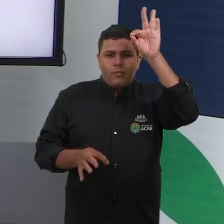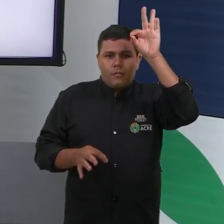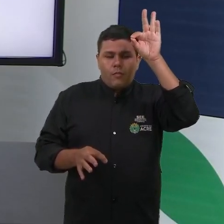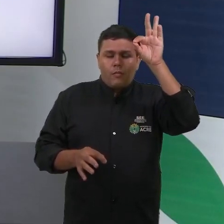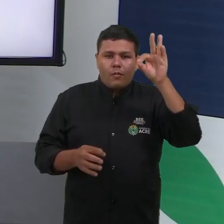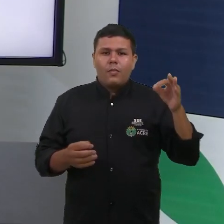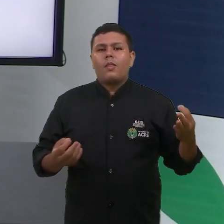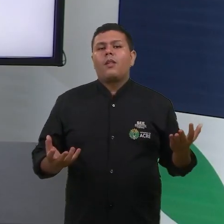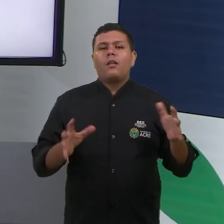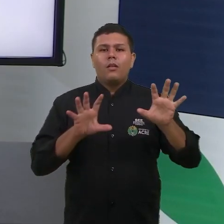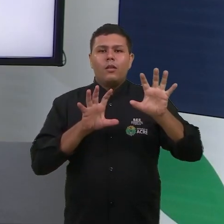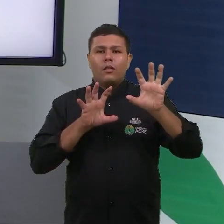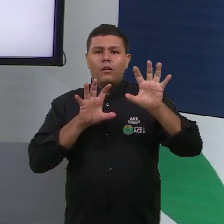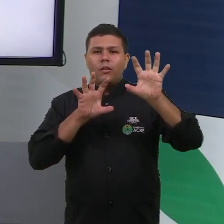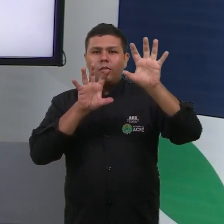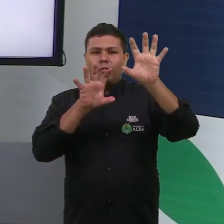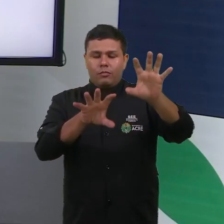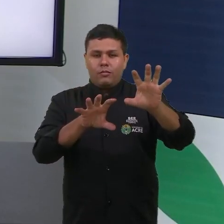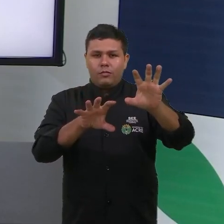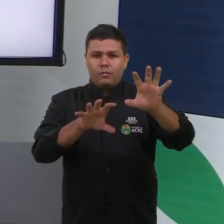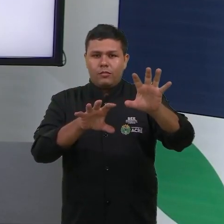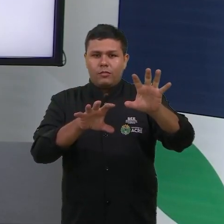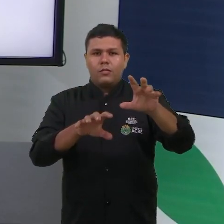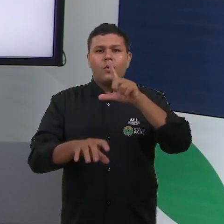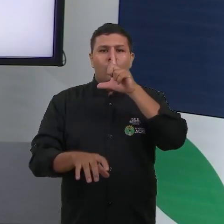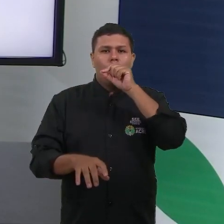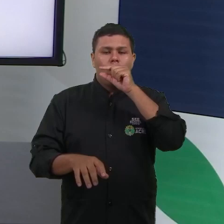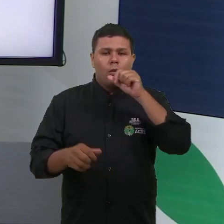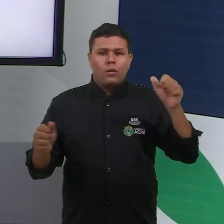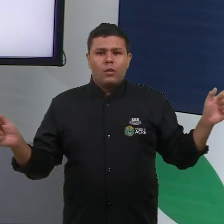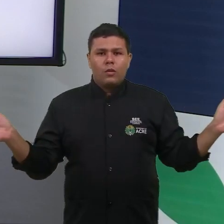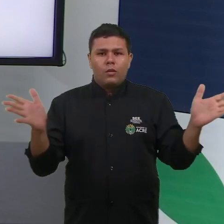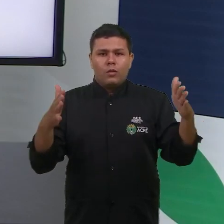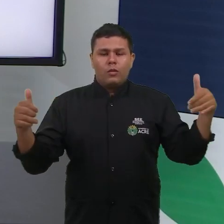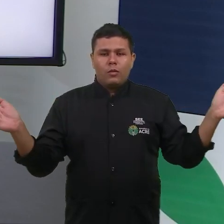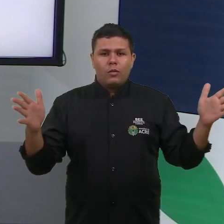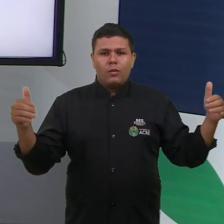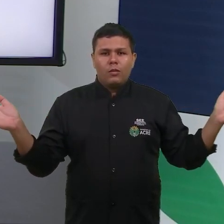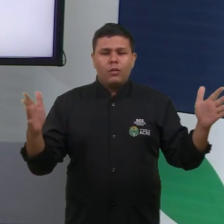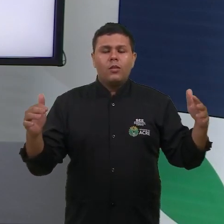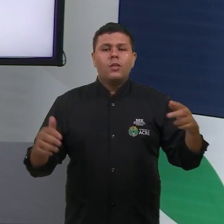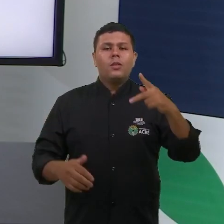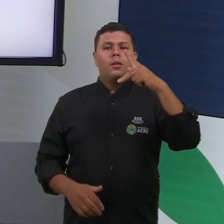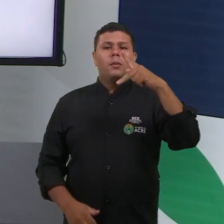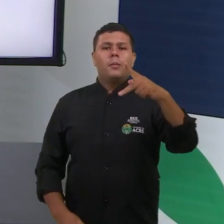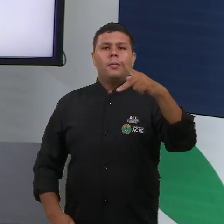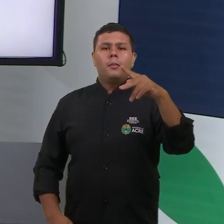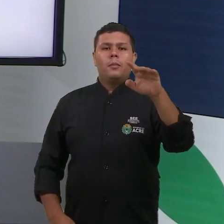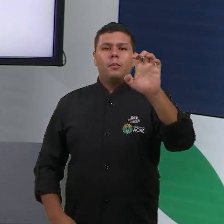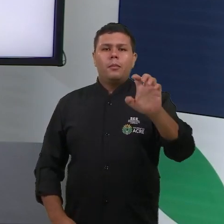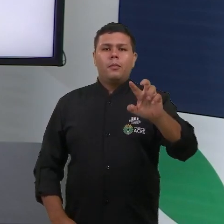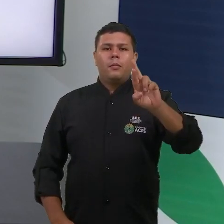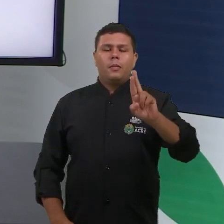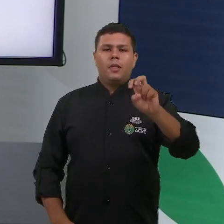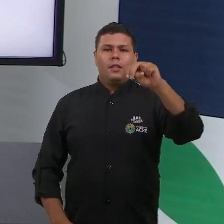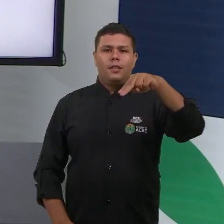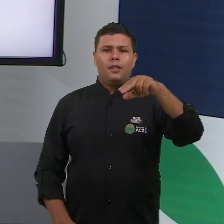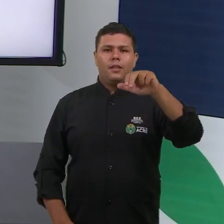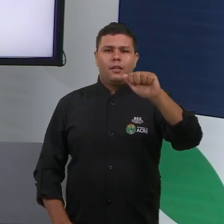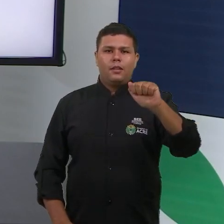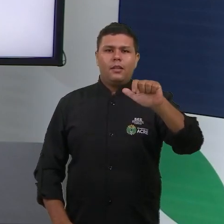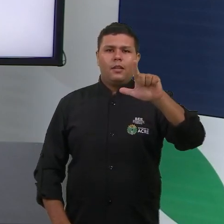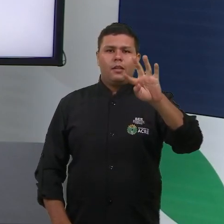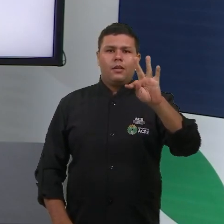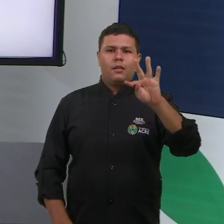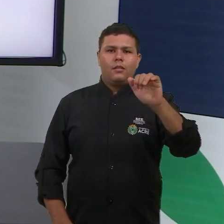aves pernaltas, tá certo? Então, esse é um exemplo e o ambiente, e o que Lamarck fala também? Que o ambiente induz